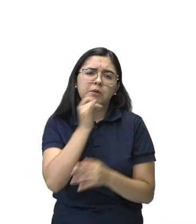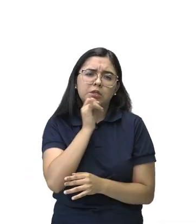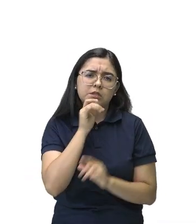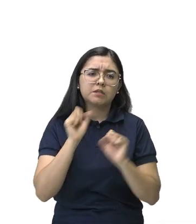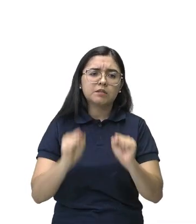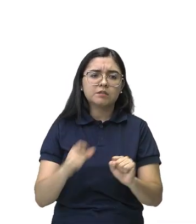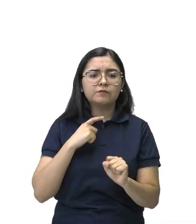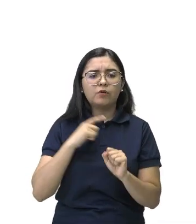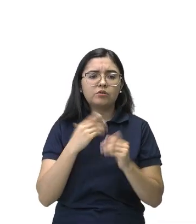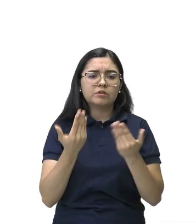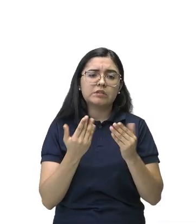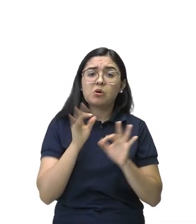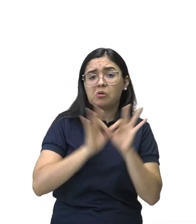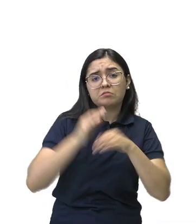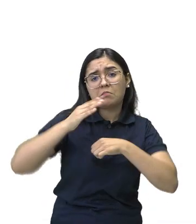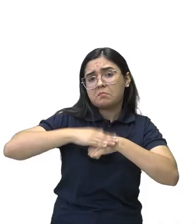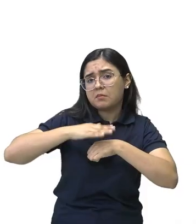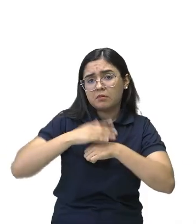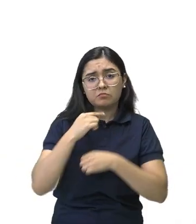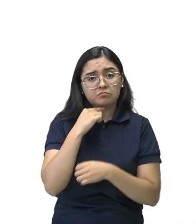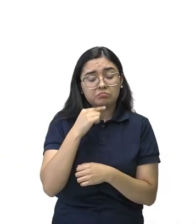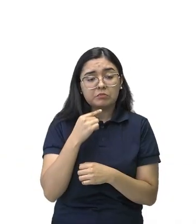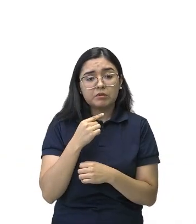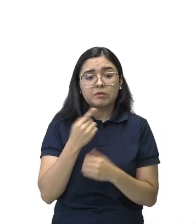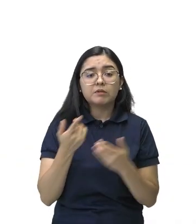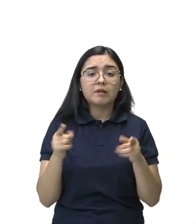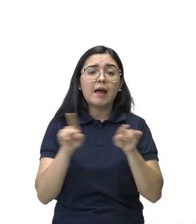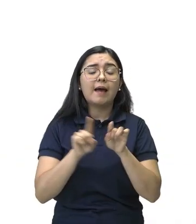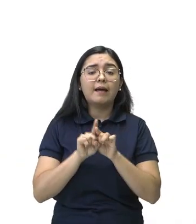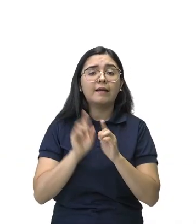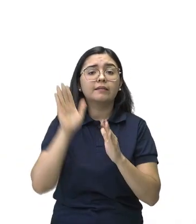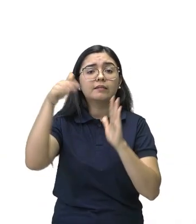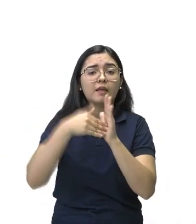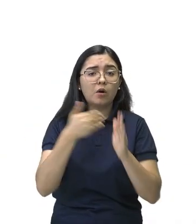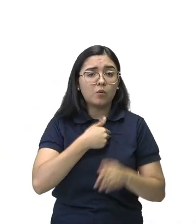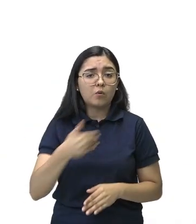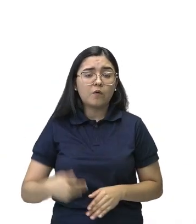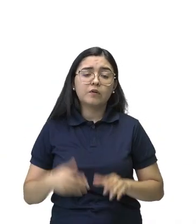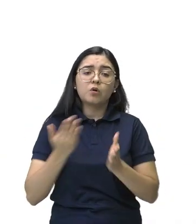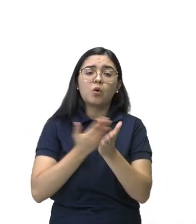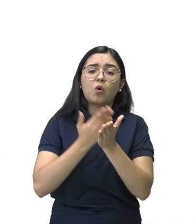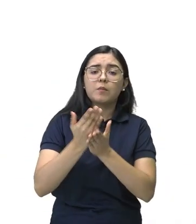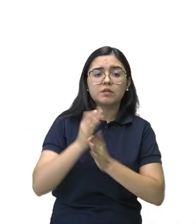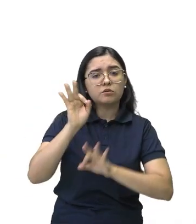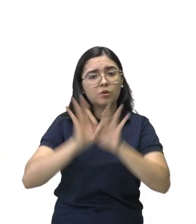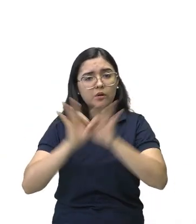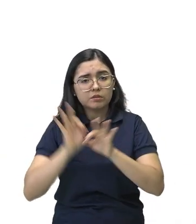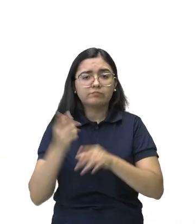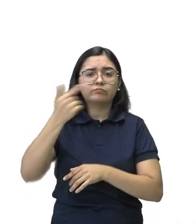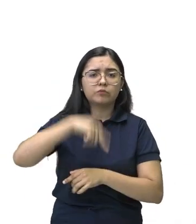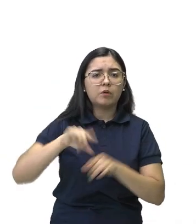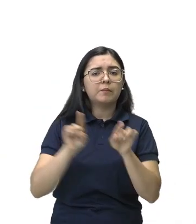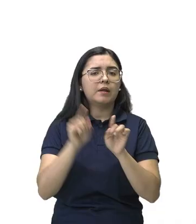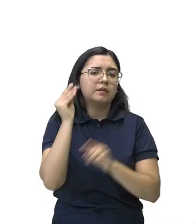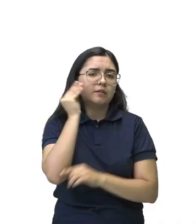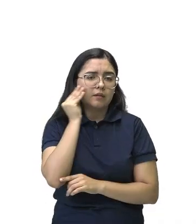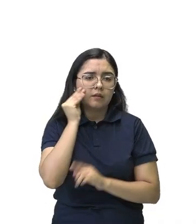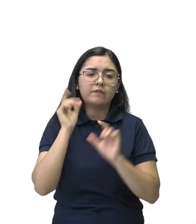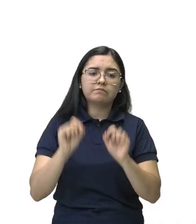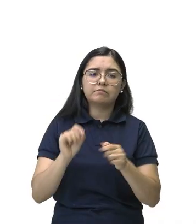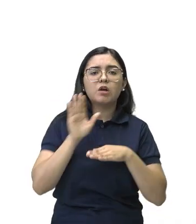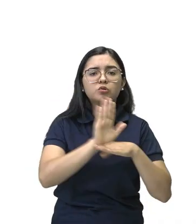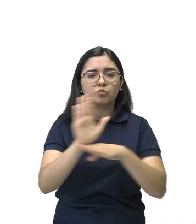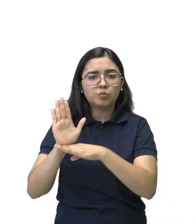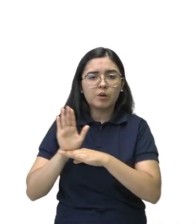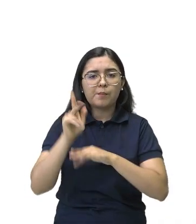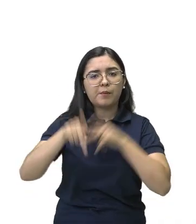se ajeitando do jeito que dava, até o poder público começar a se reorganizar para atender esta